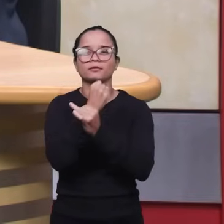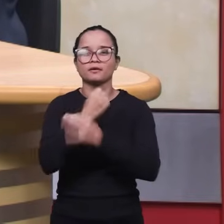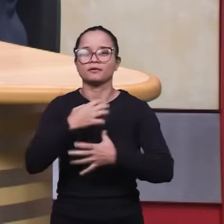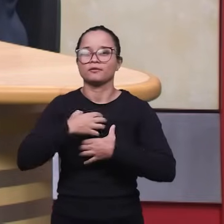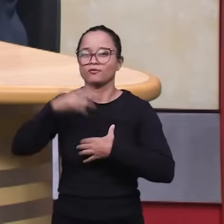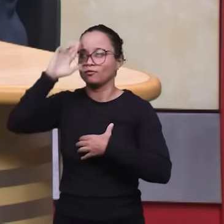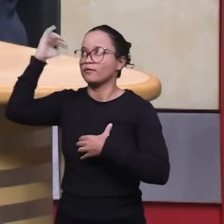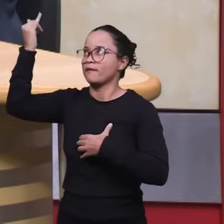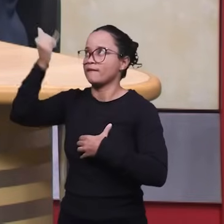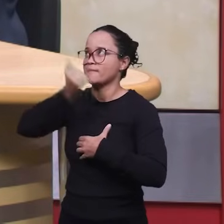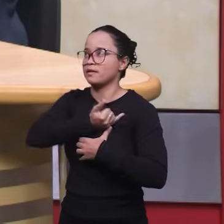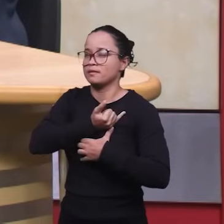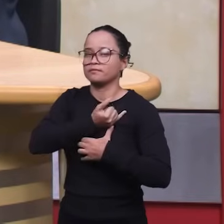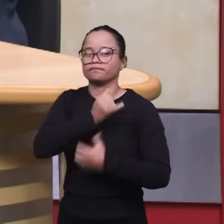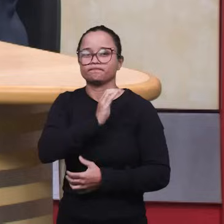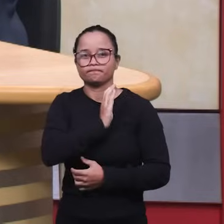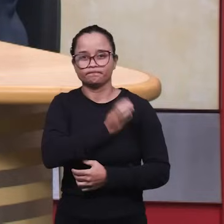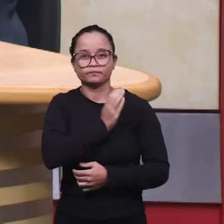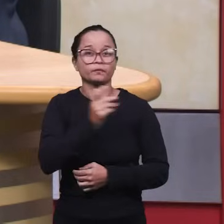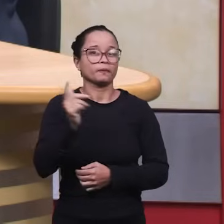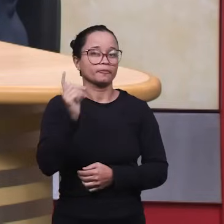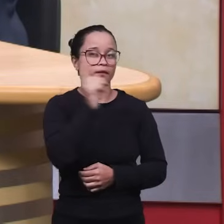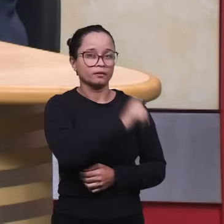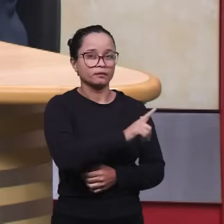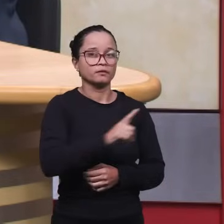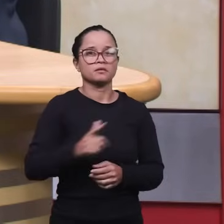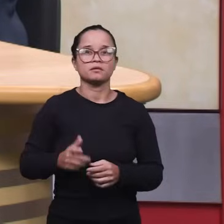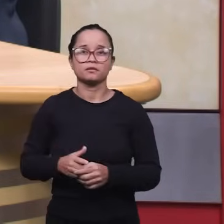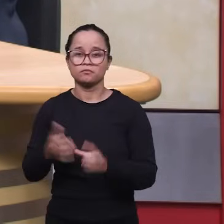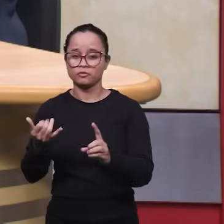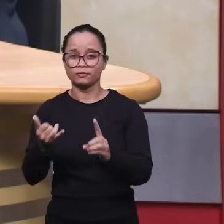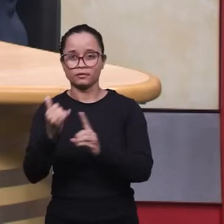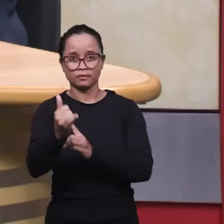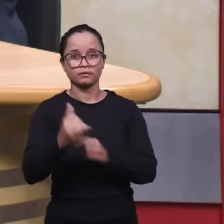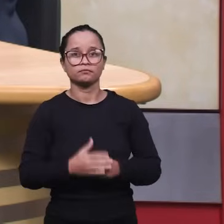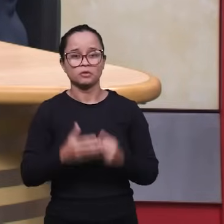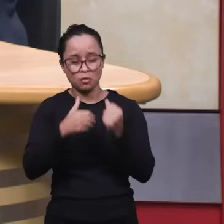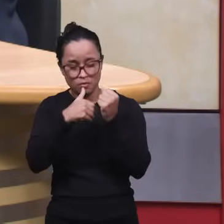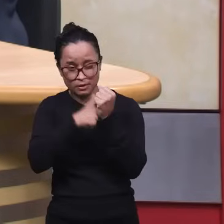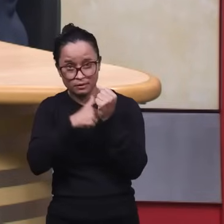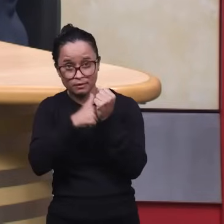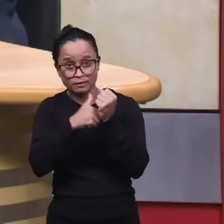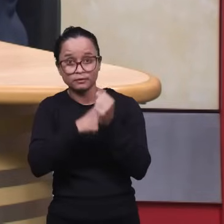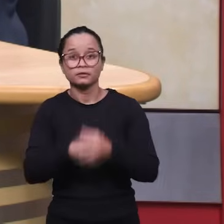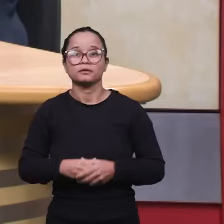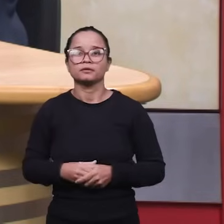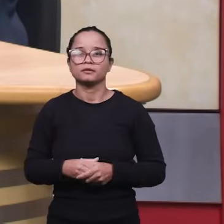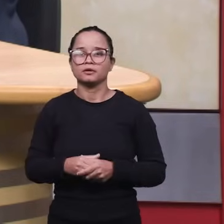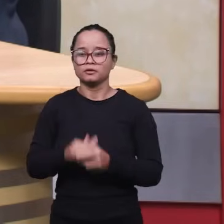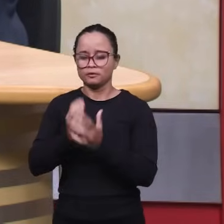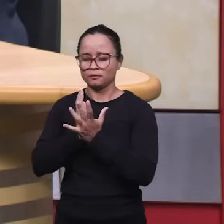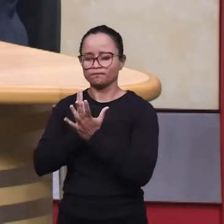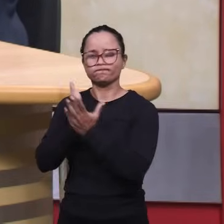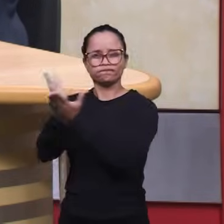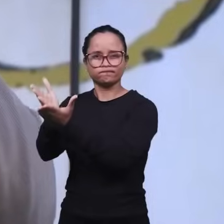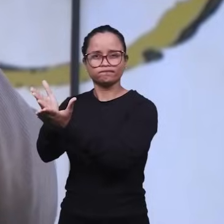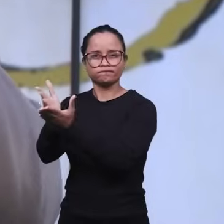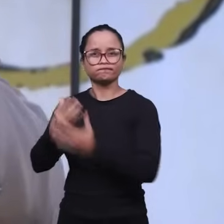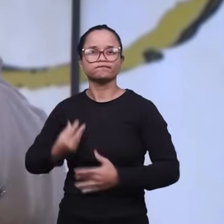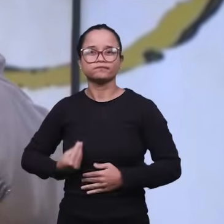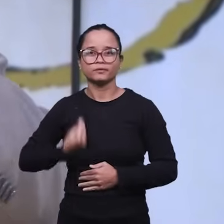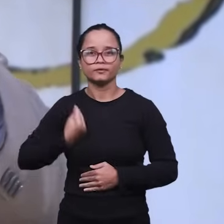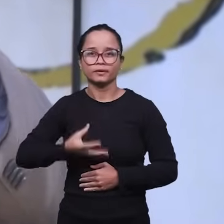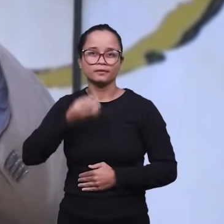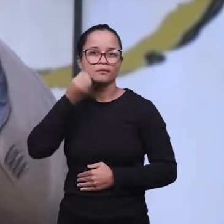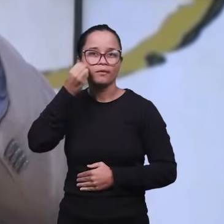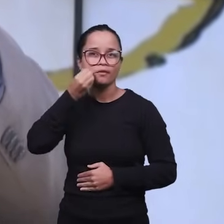voz do Senhor, é alcançar o profético, é alcançar o mistério, é ter uma direção e, ao